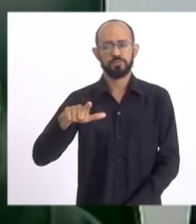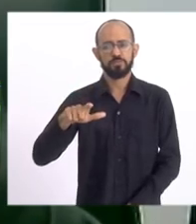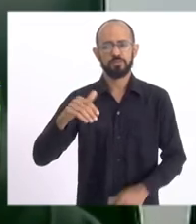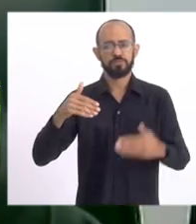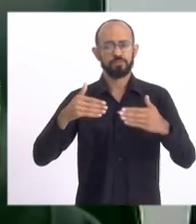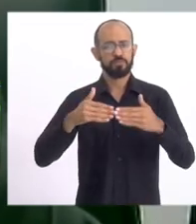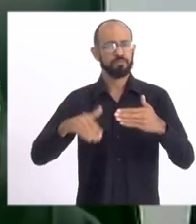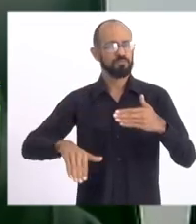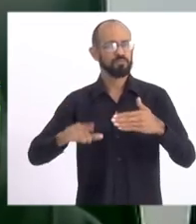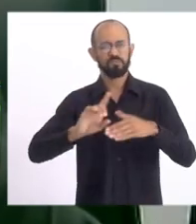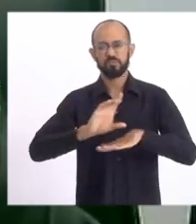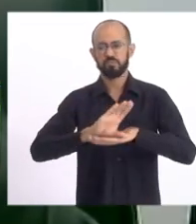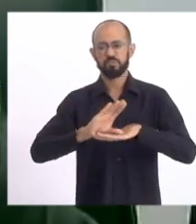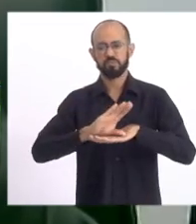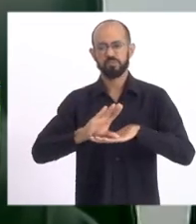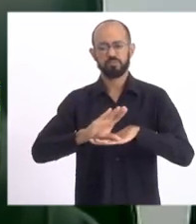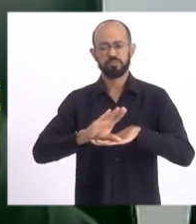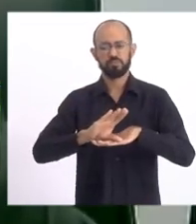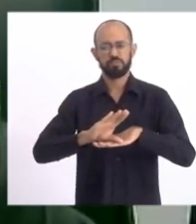parecer pela inconstitucionalidade.